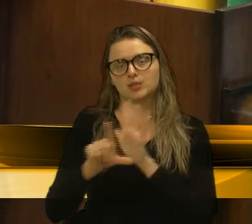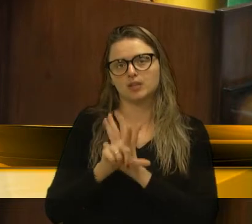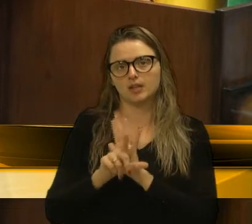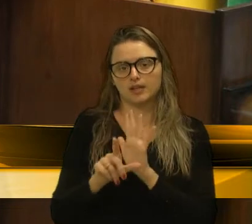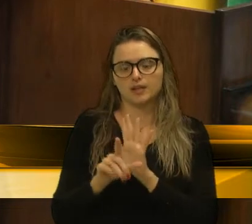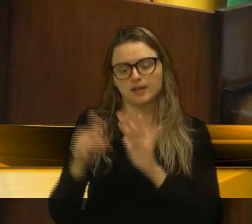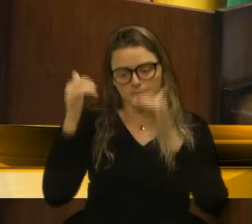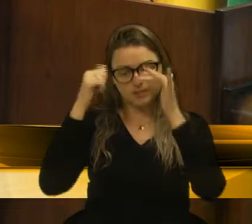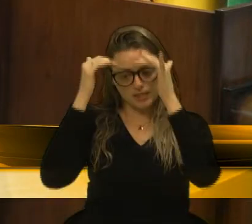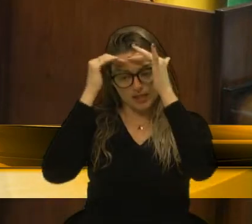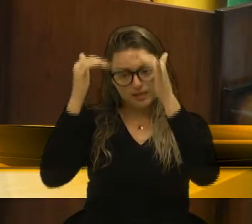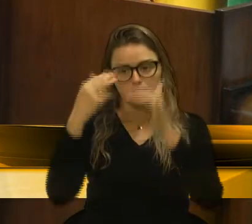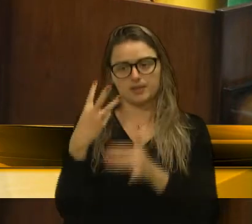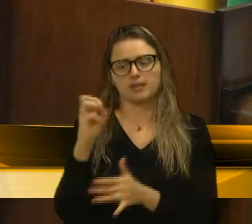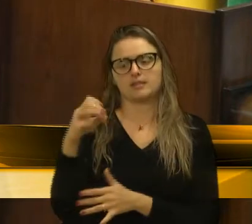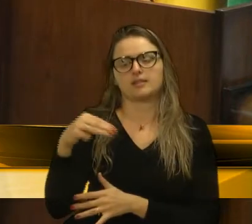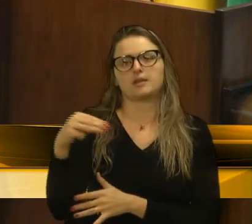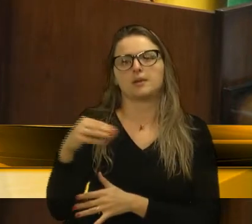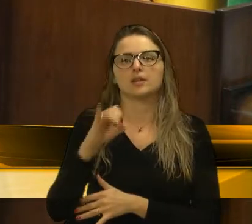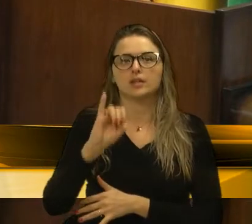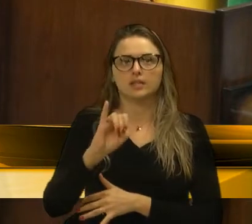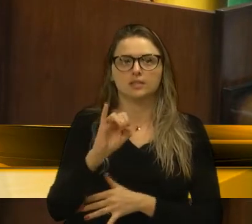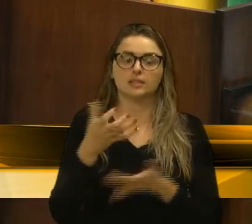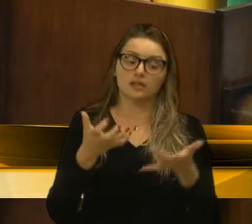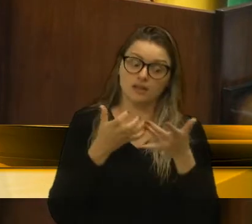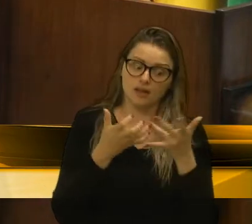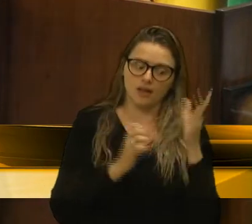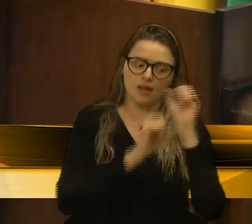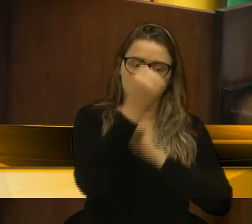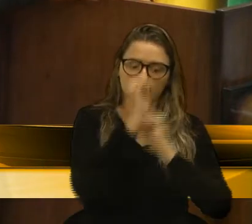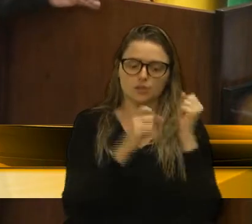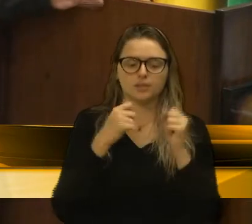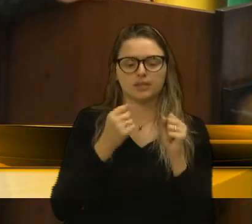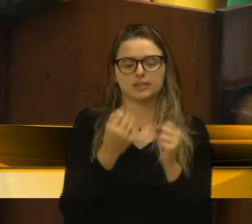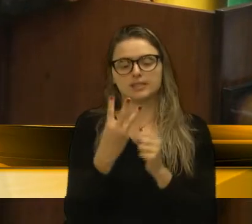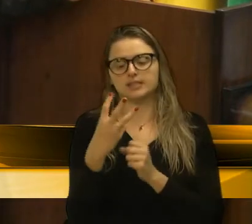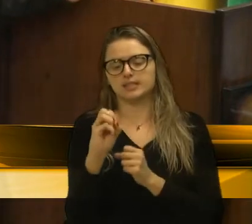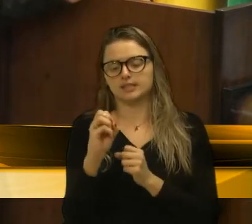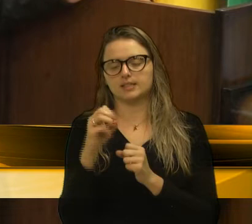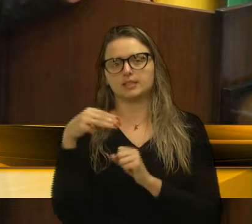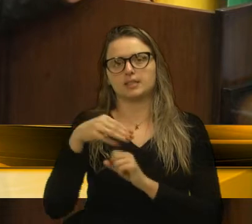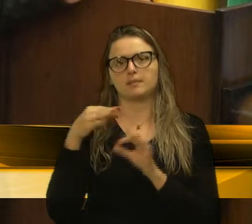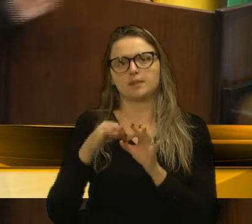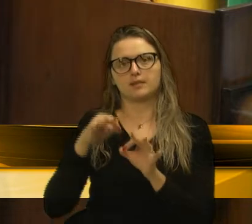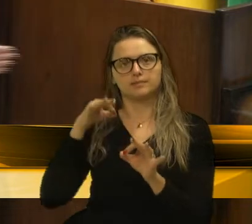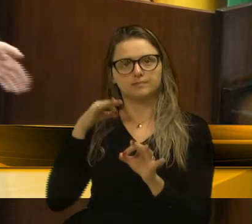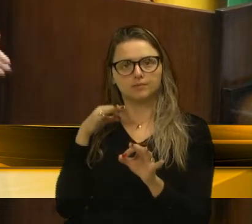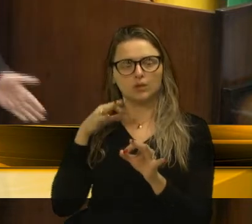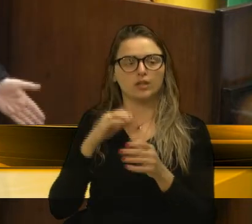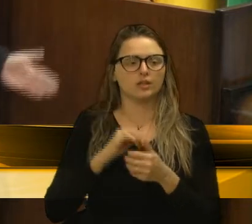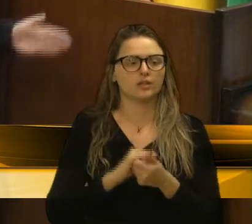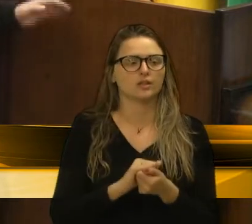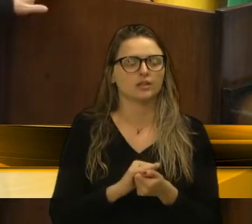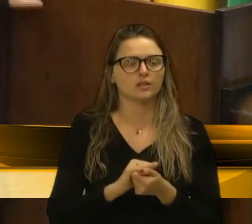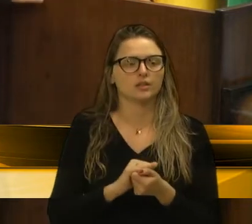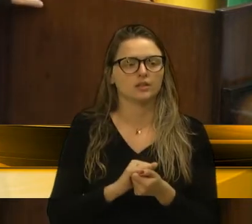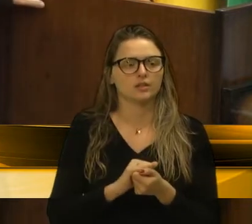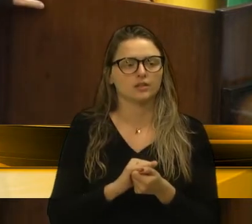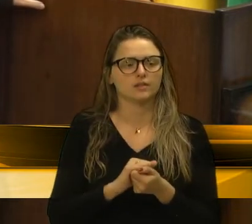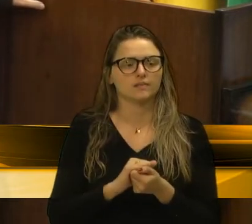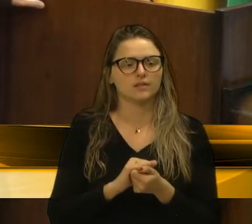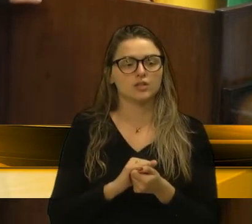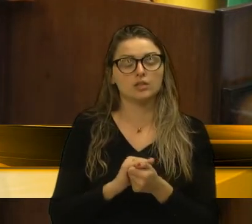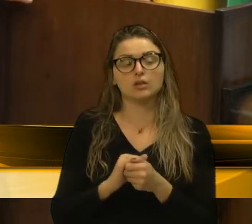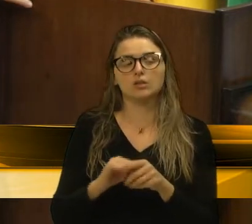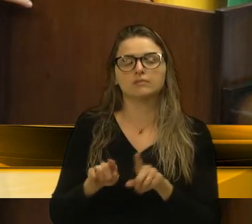30 metros. Então, se tu quiser construir a tua agroindústria, faz os 30 metros para trás. Por que tu tem que botar na beira da rua,